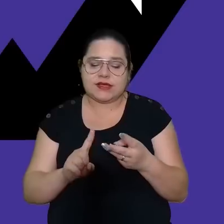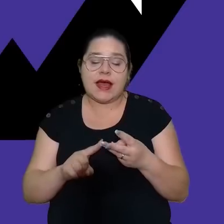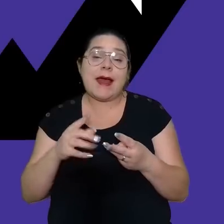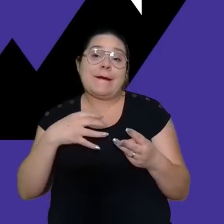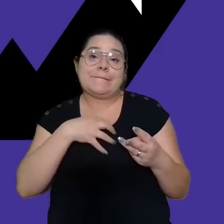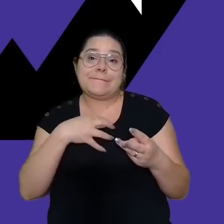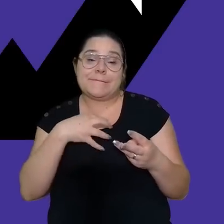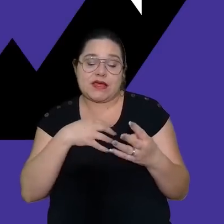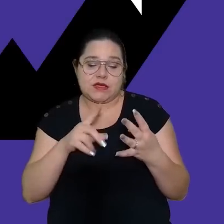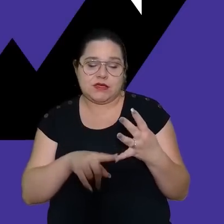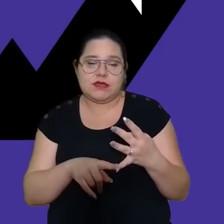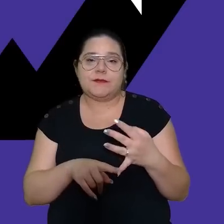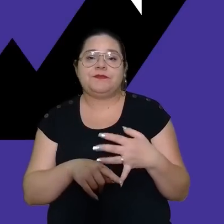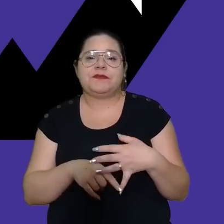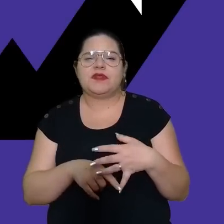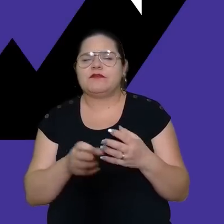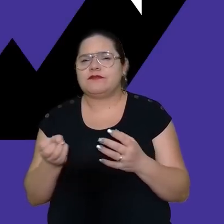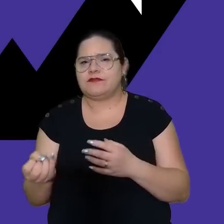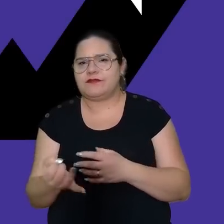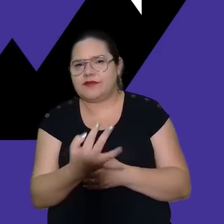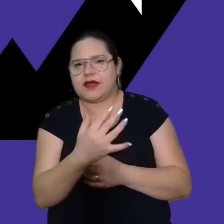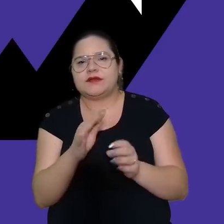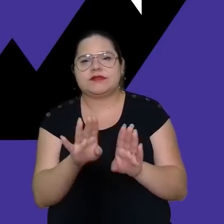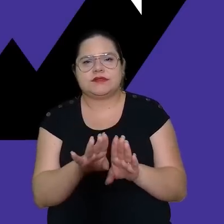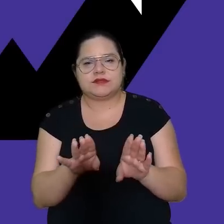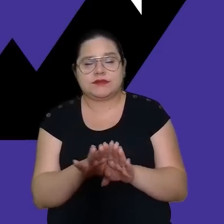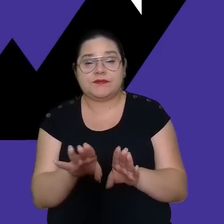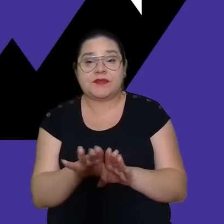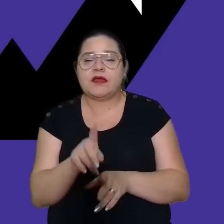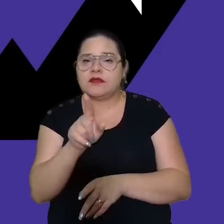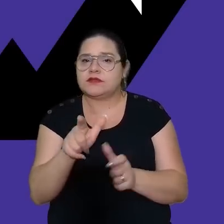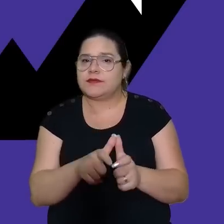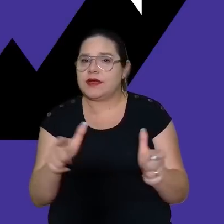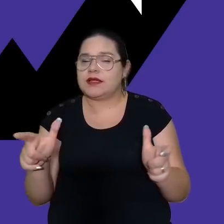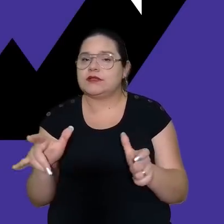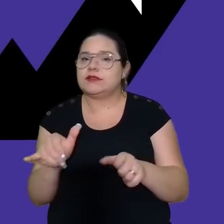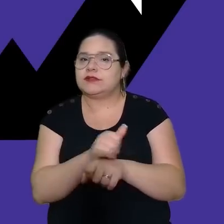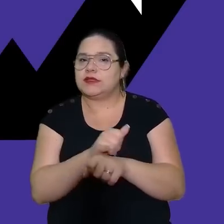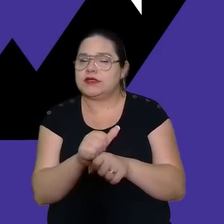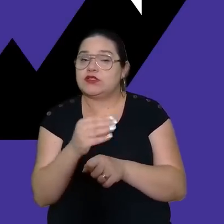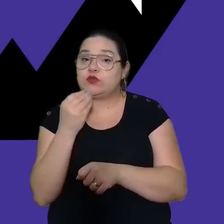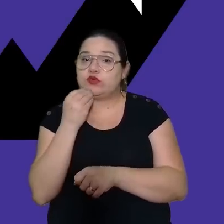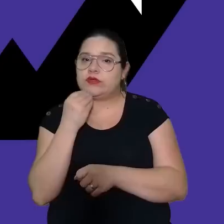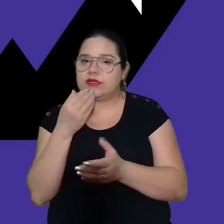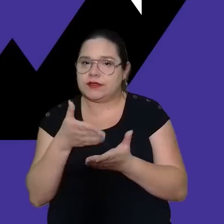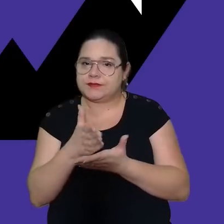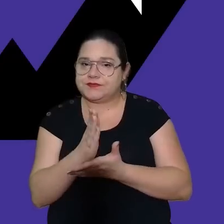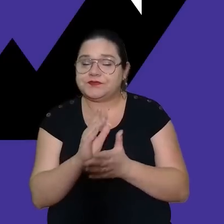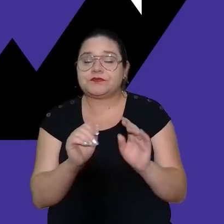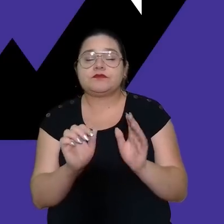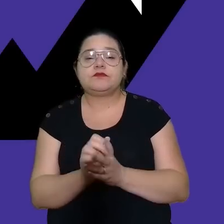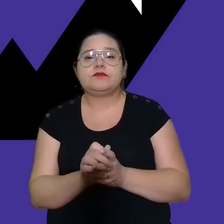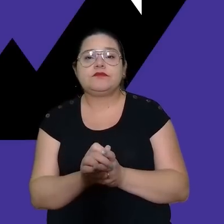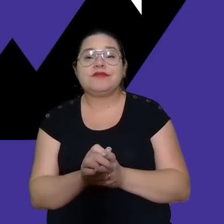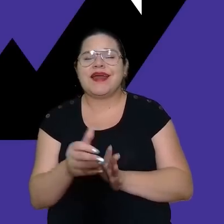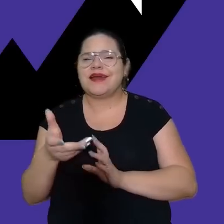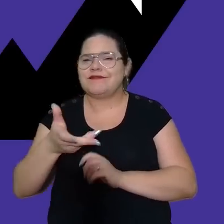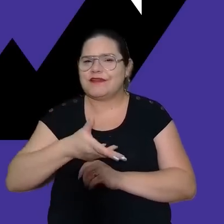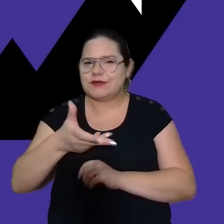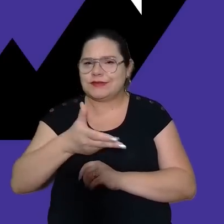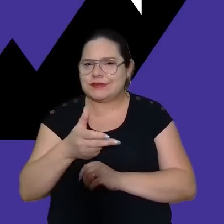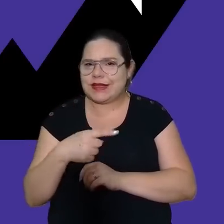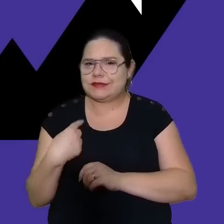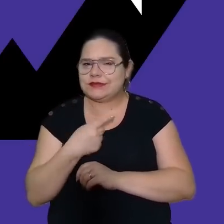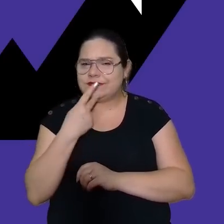região. Eu acho que isso também tem sido uma grande alternativa. Aquela velocidade que nós falamos, vale